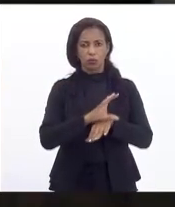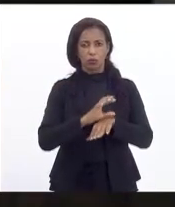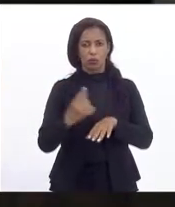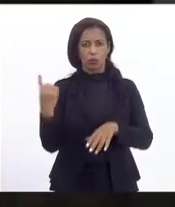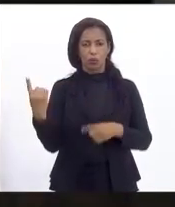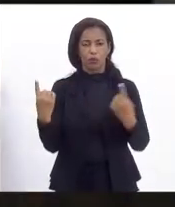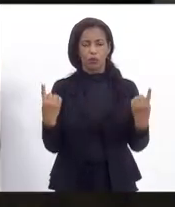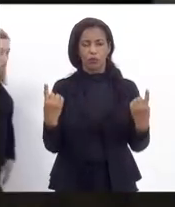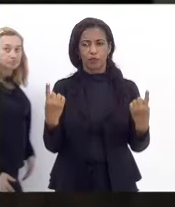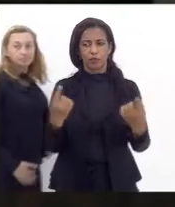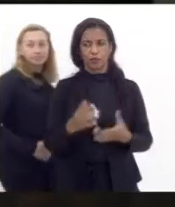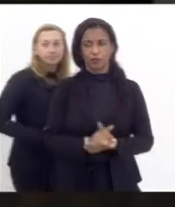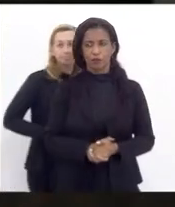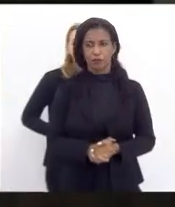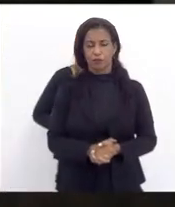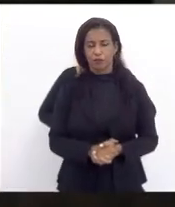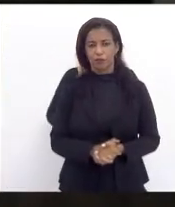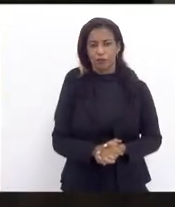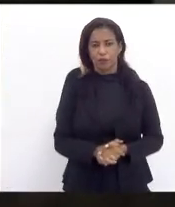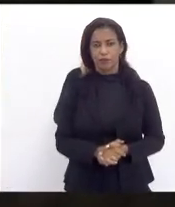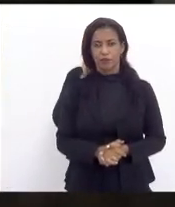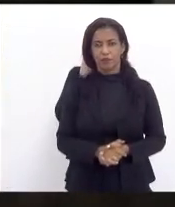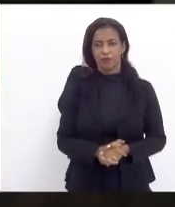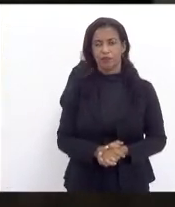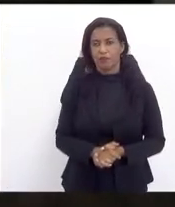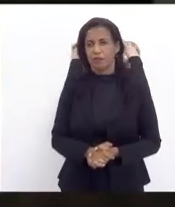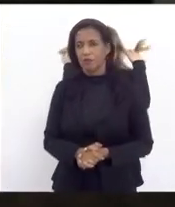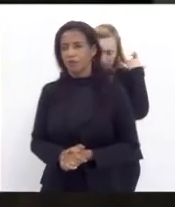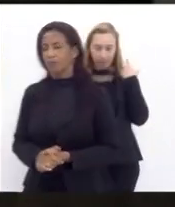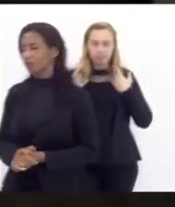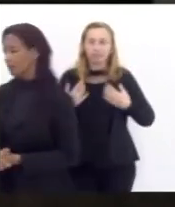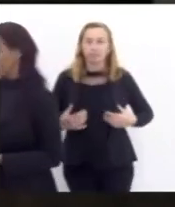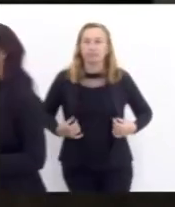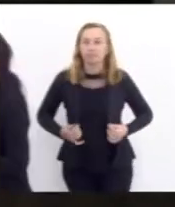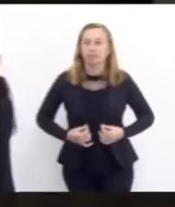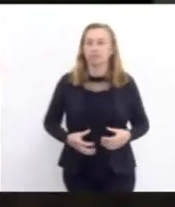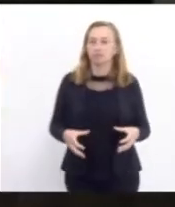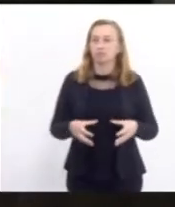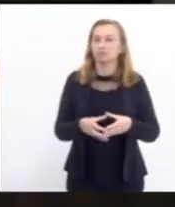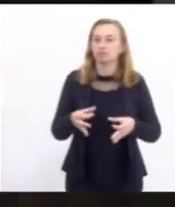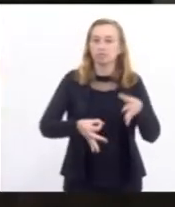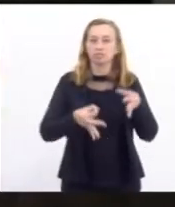1-1. Pela Comissão de Constituição e Justiça, deputado Marcos Miller.